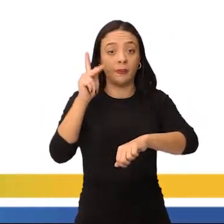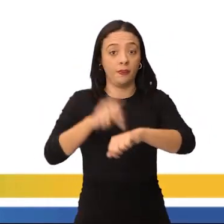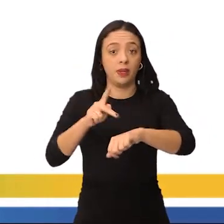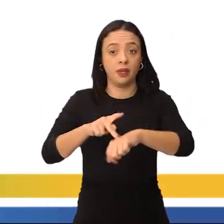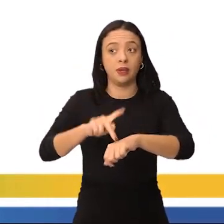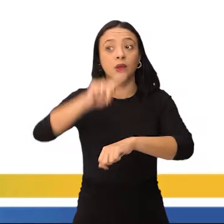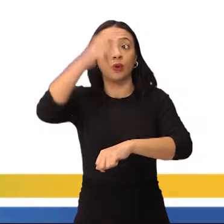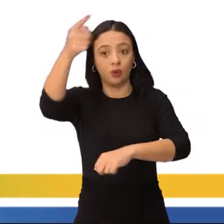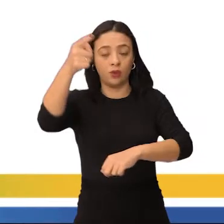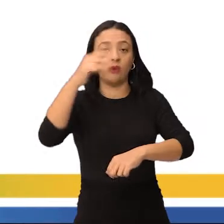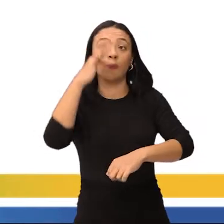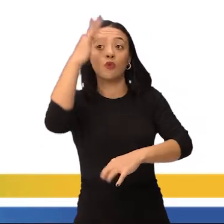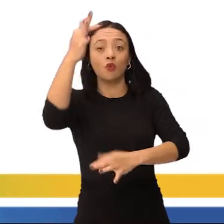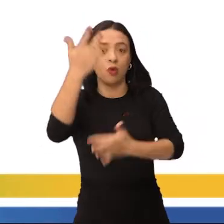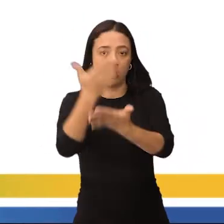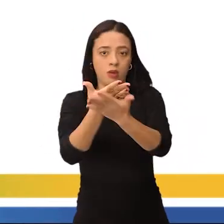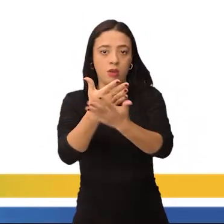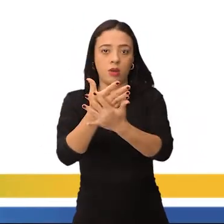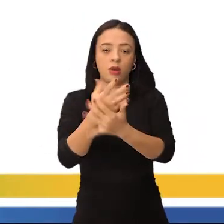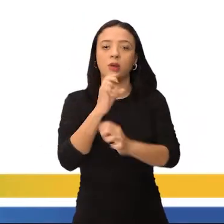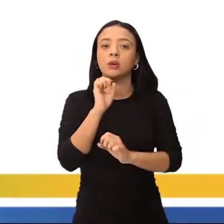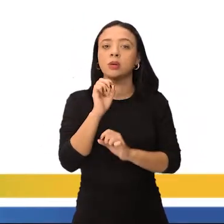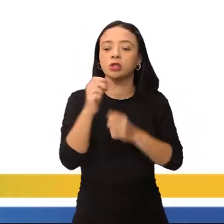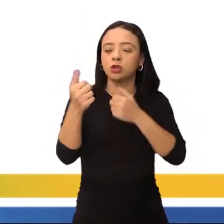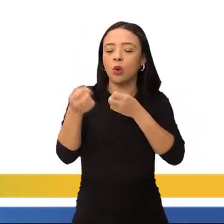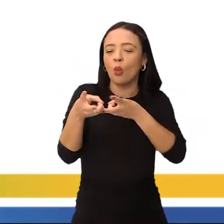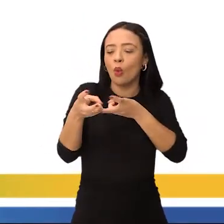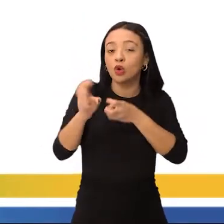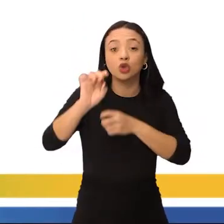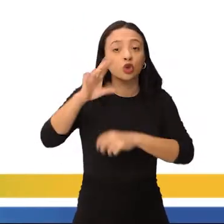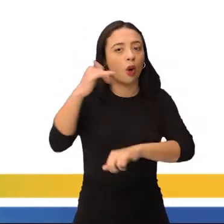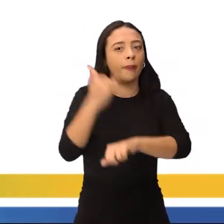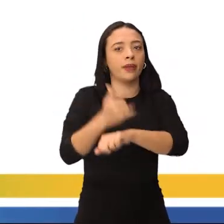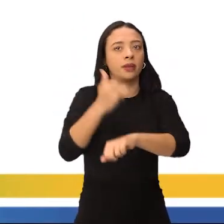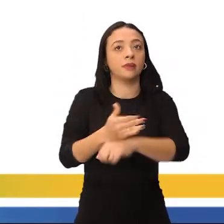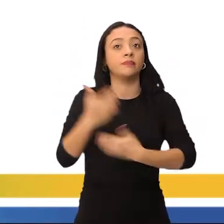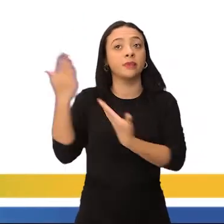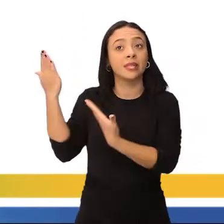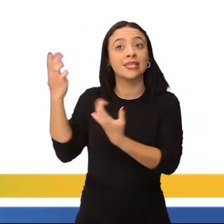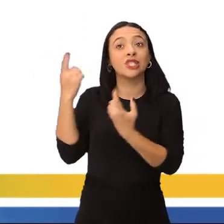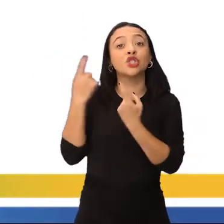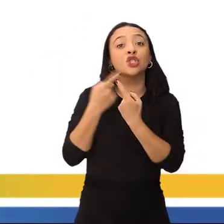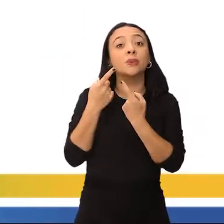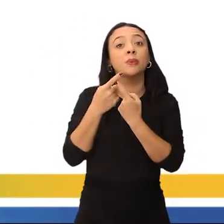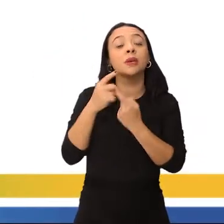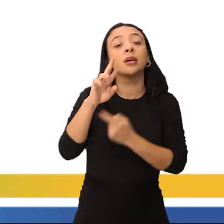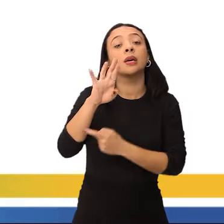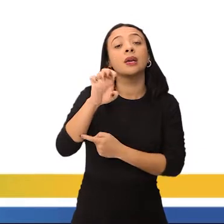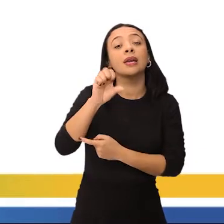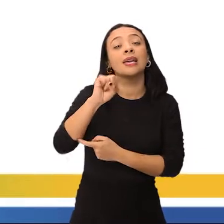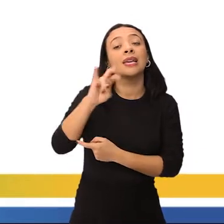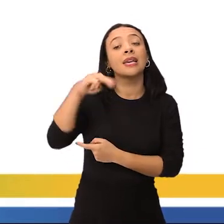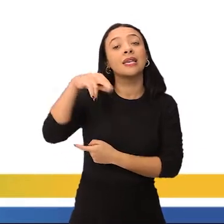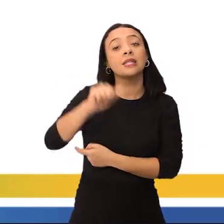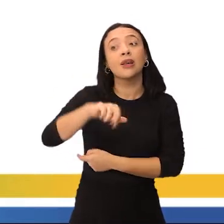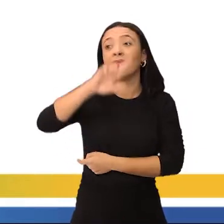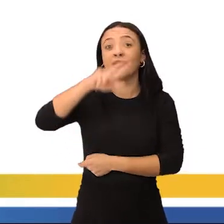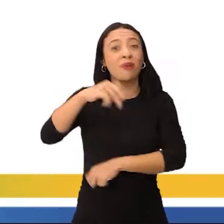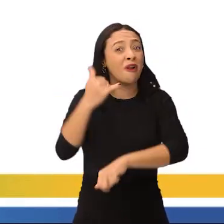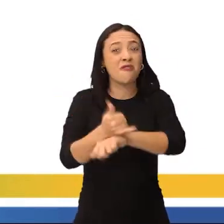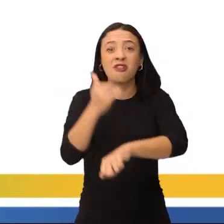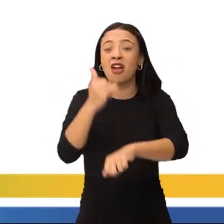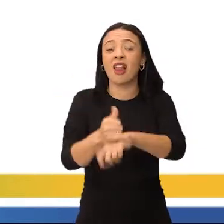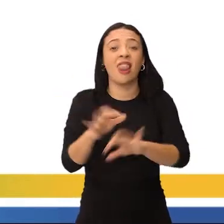nós vamos ver em aula futura Que atraiu somente metais essa Pedrinha era um tipo de resina ou seja não era nem